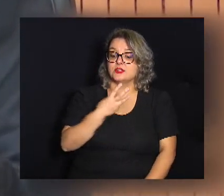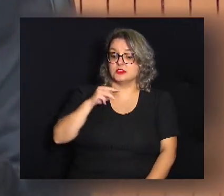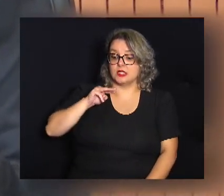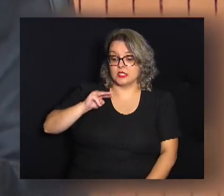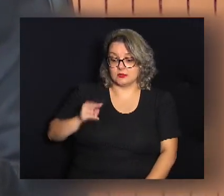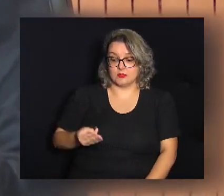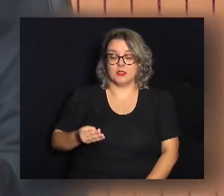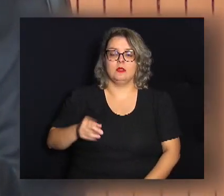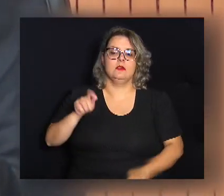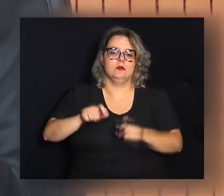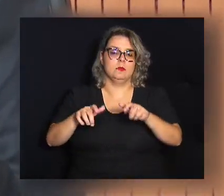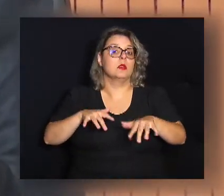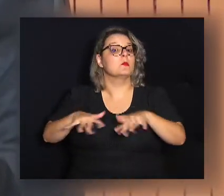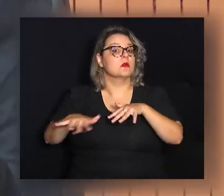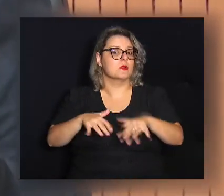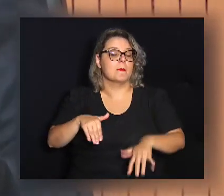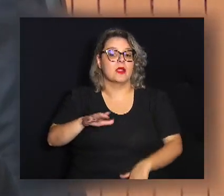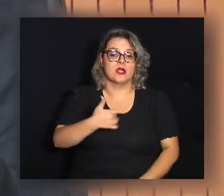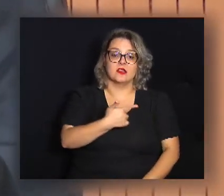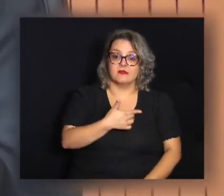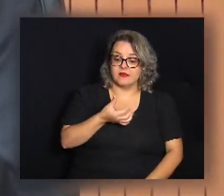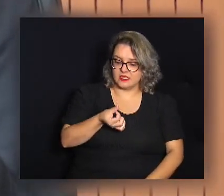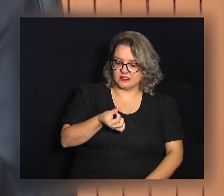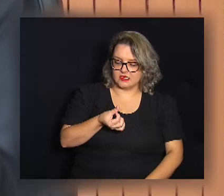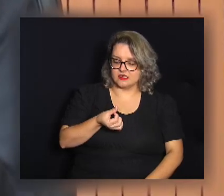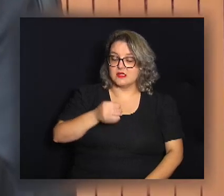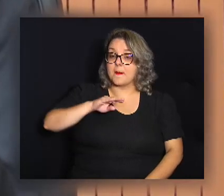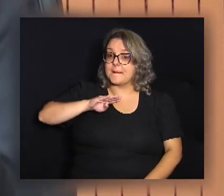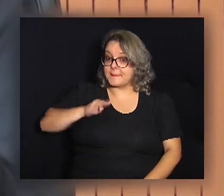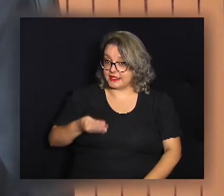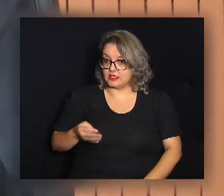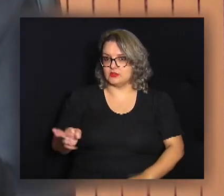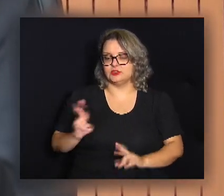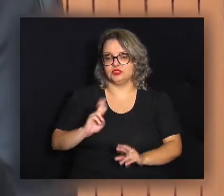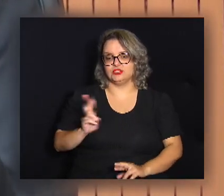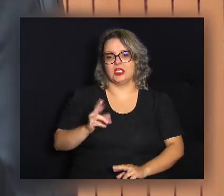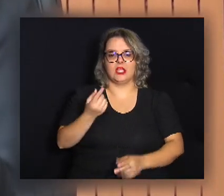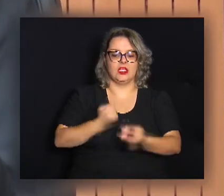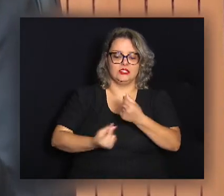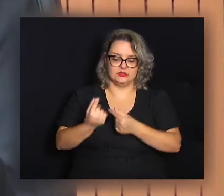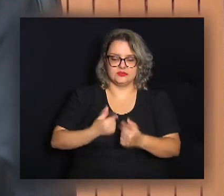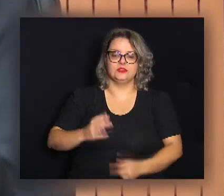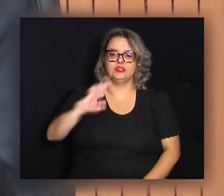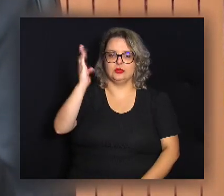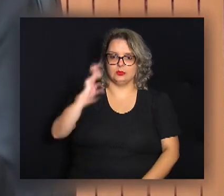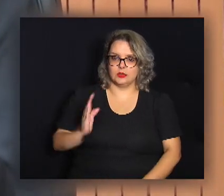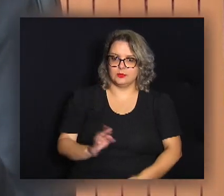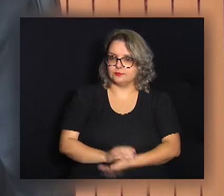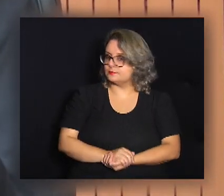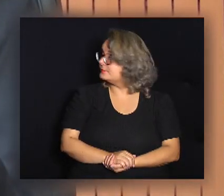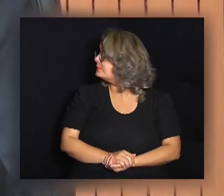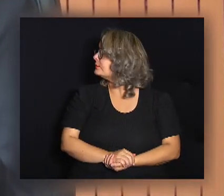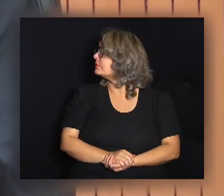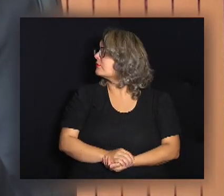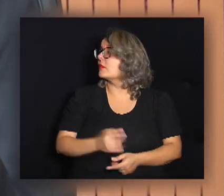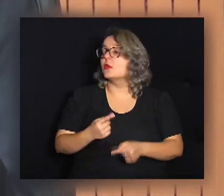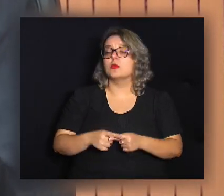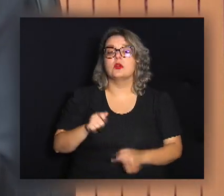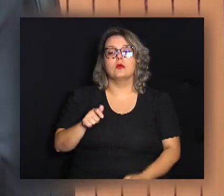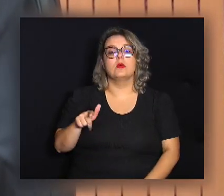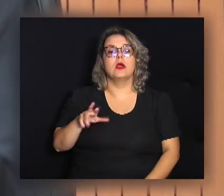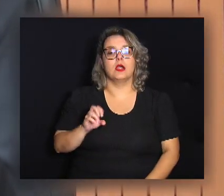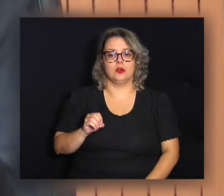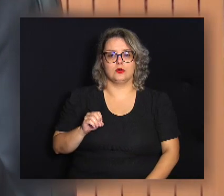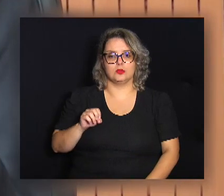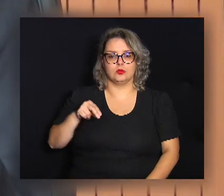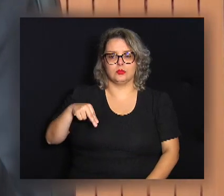pessoas e movimenta 26 bilhões de reais no Brasil. Porque o agronegócio é uma vocação natural